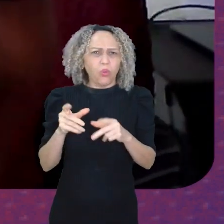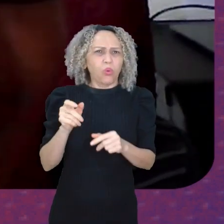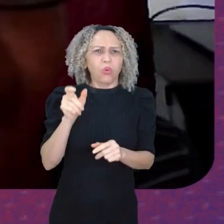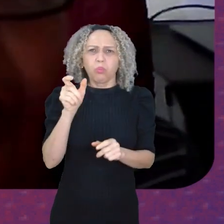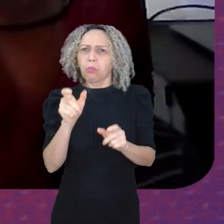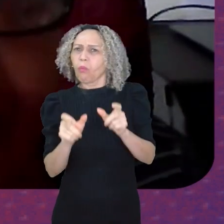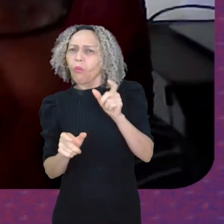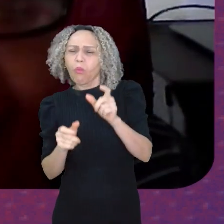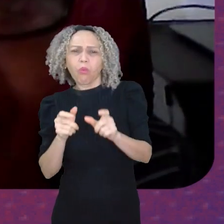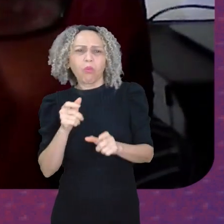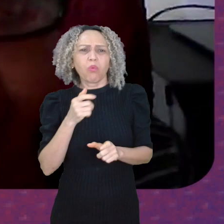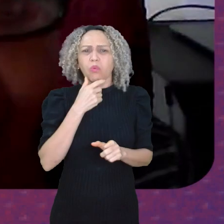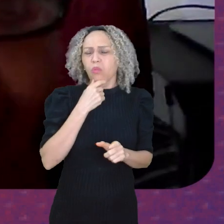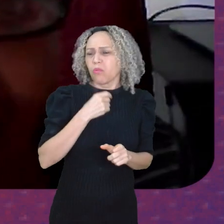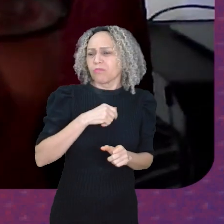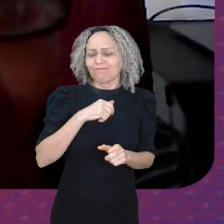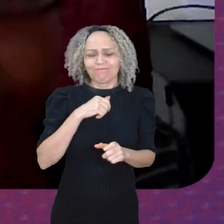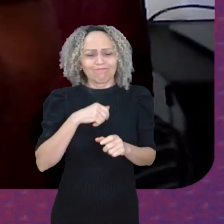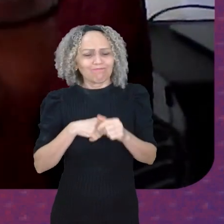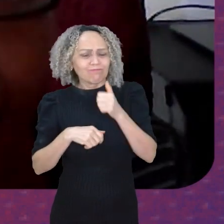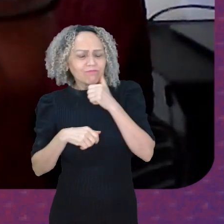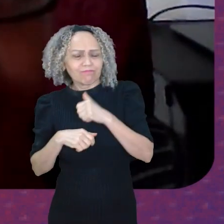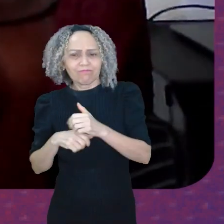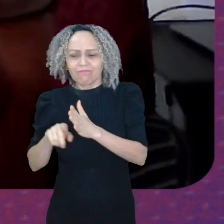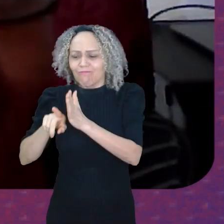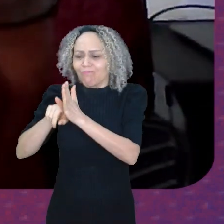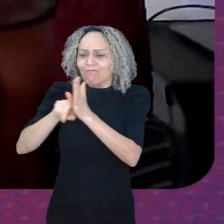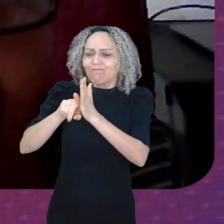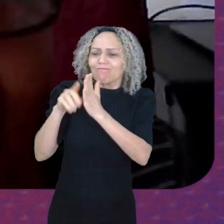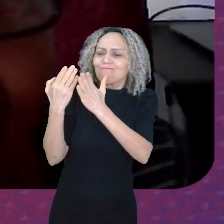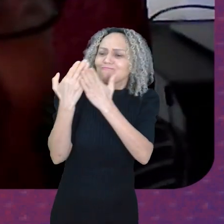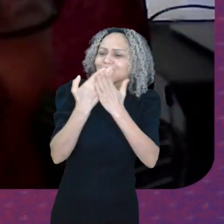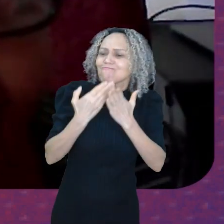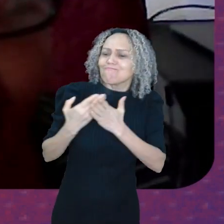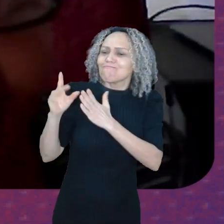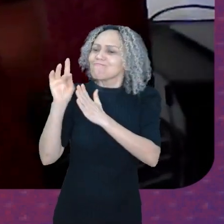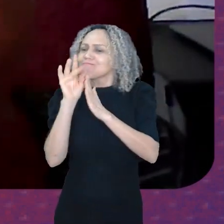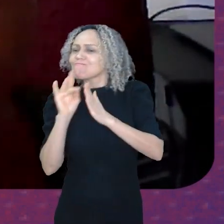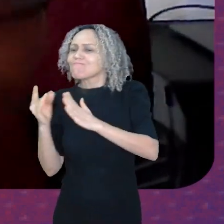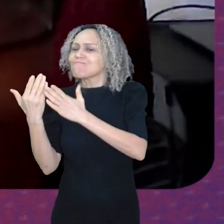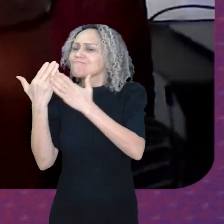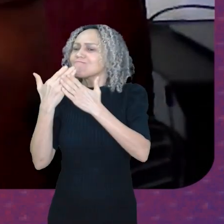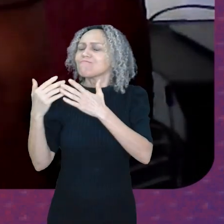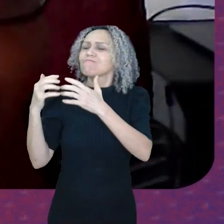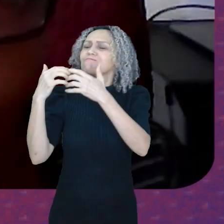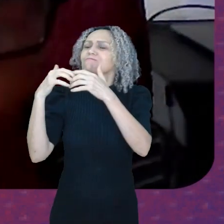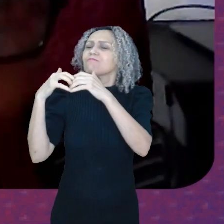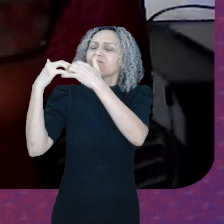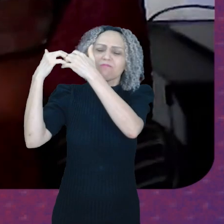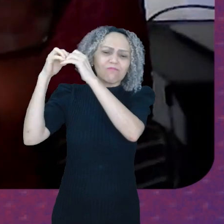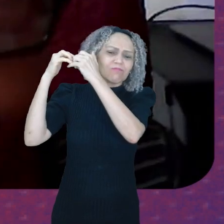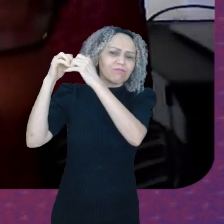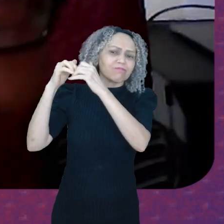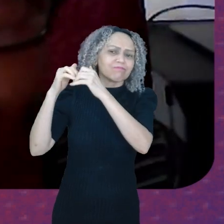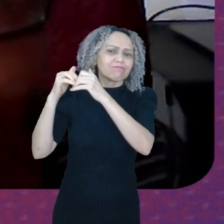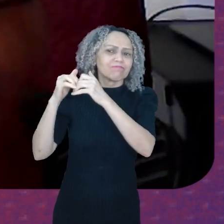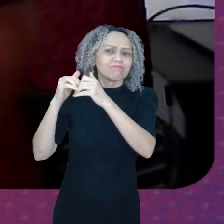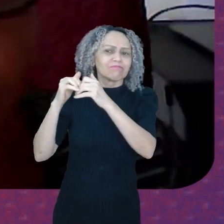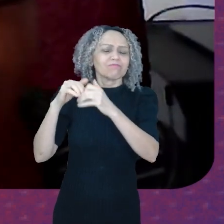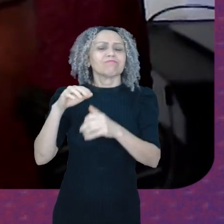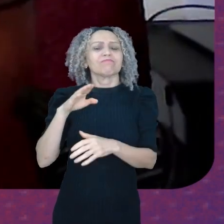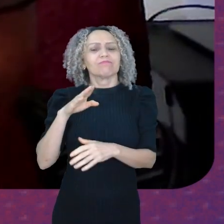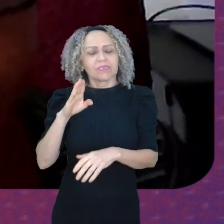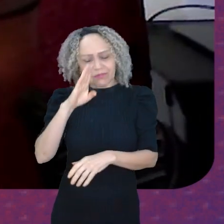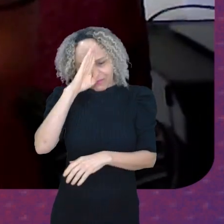o que você faz, o que importa é que onde você atua,